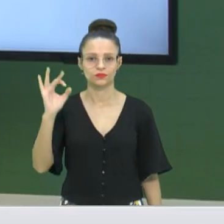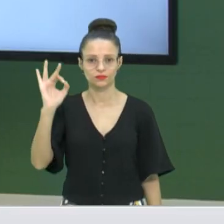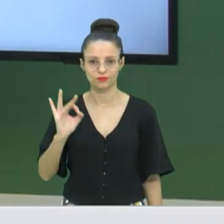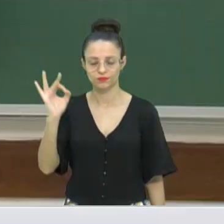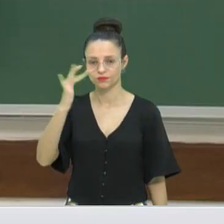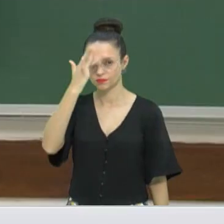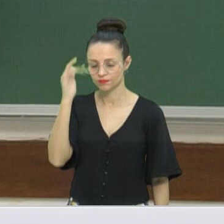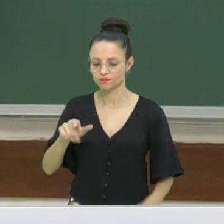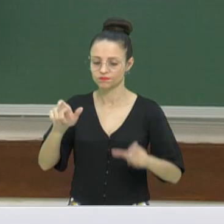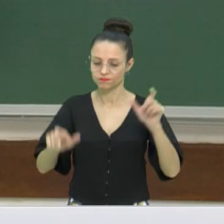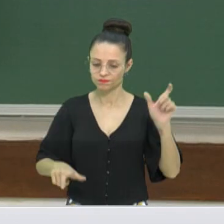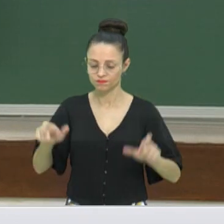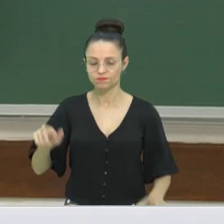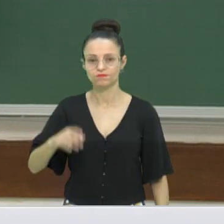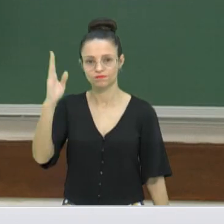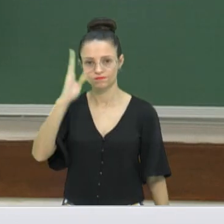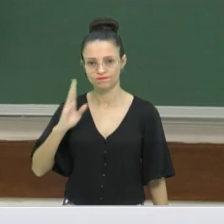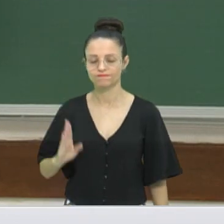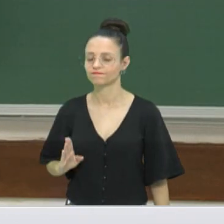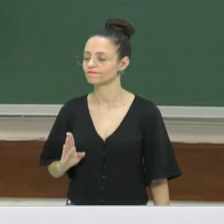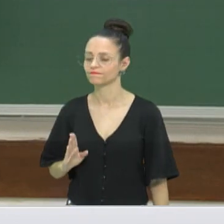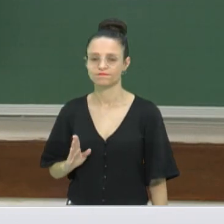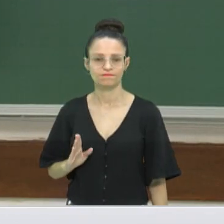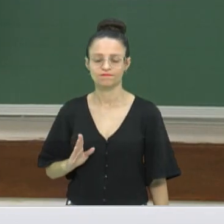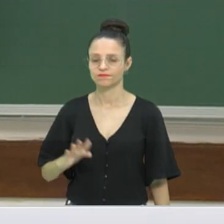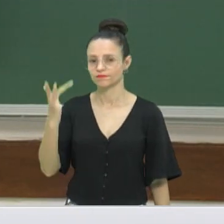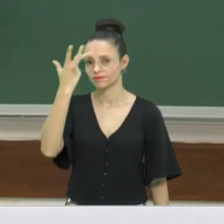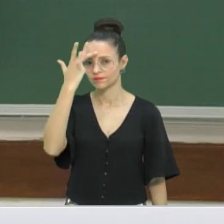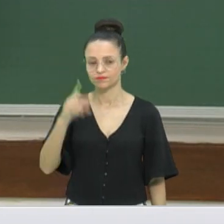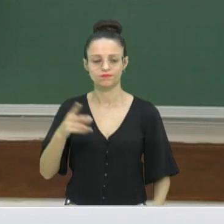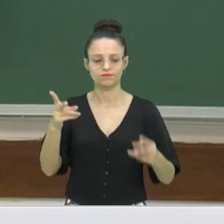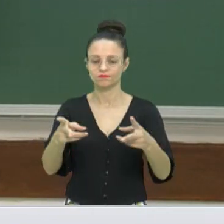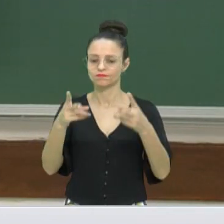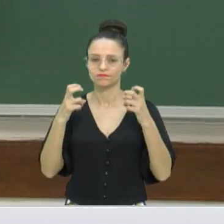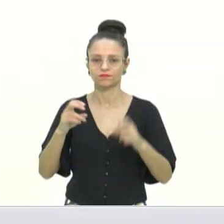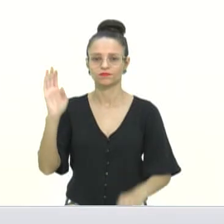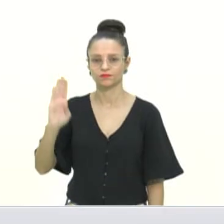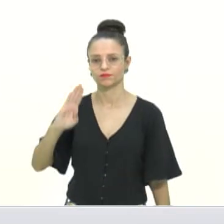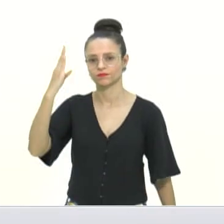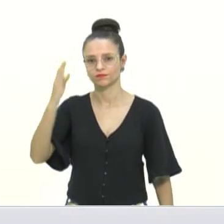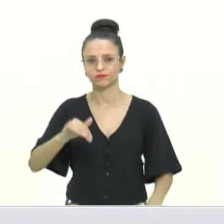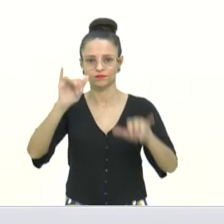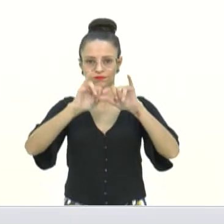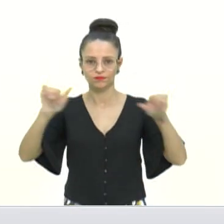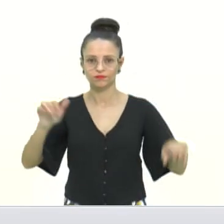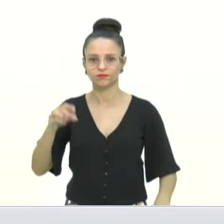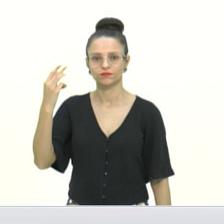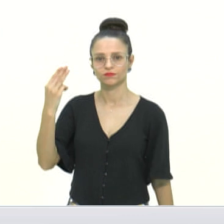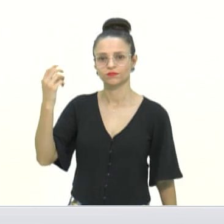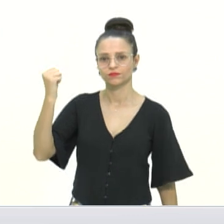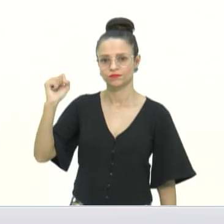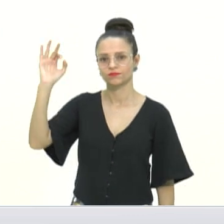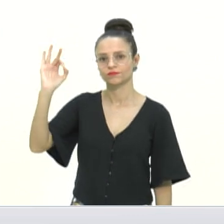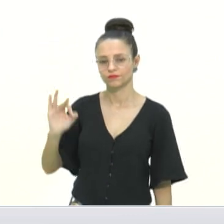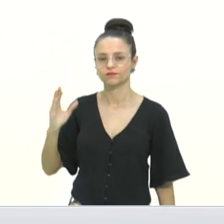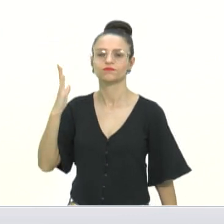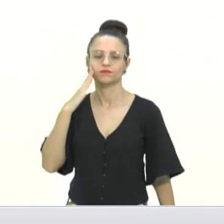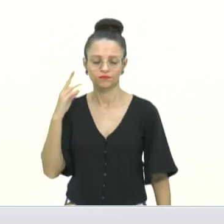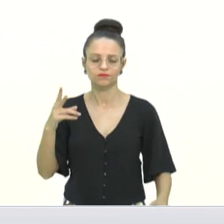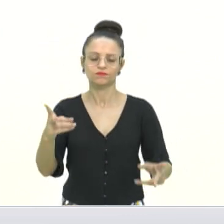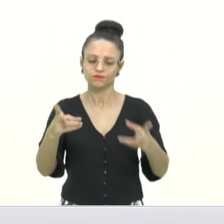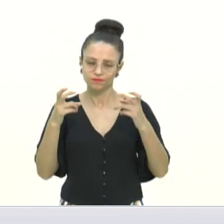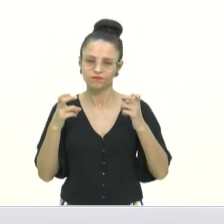62% dos brasileiros pesquisados não sabem reconhecer. 38% dos pesquisados sabem.